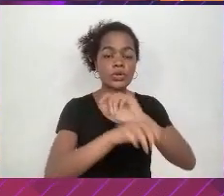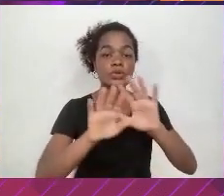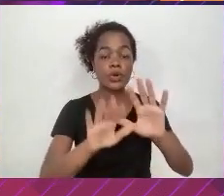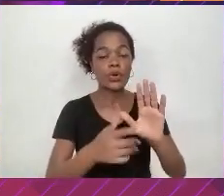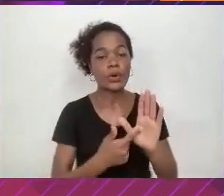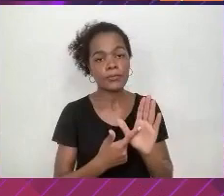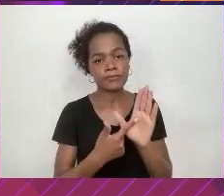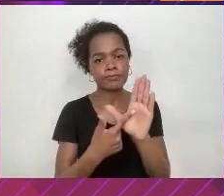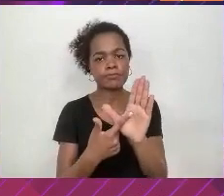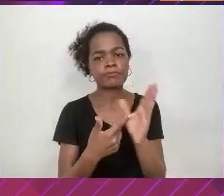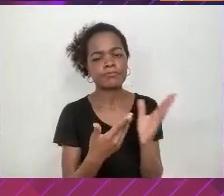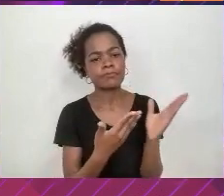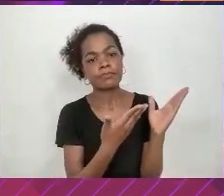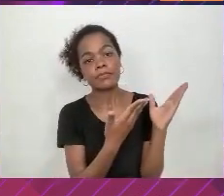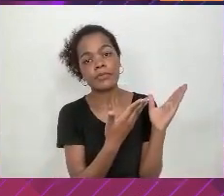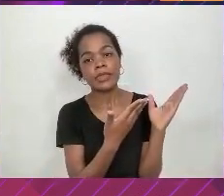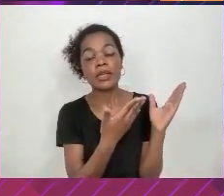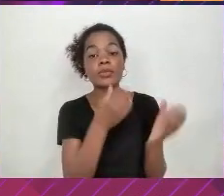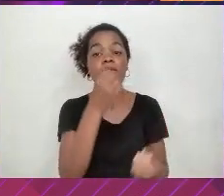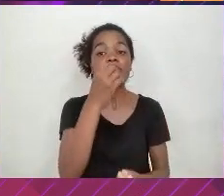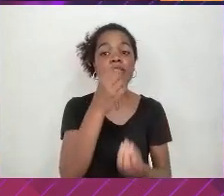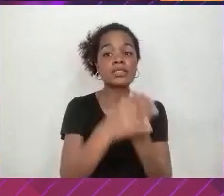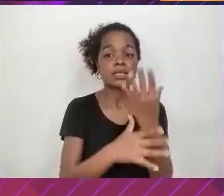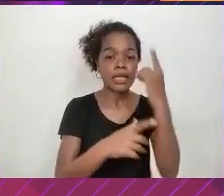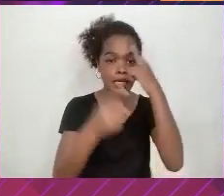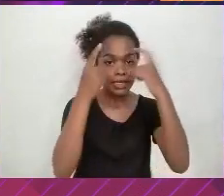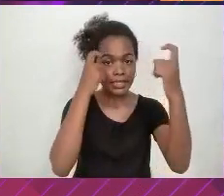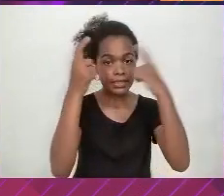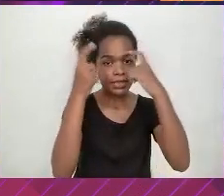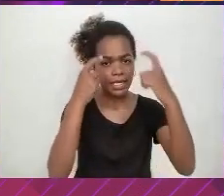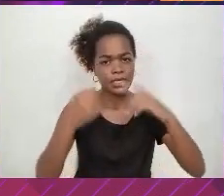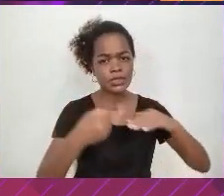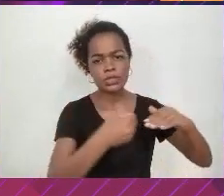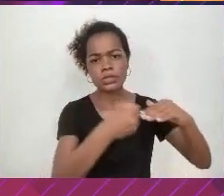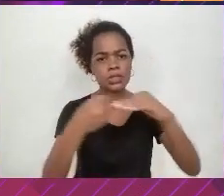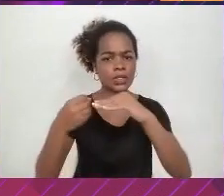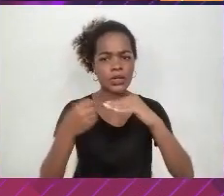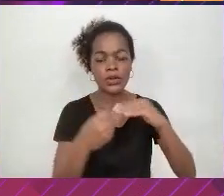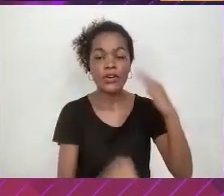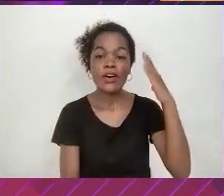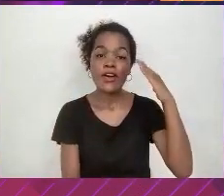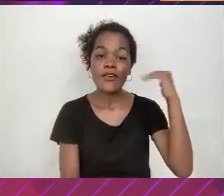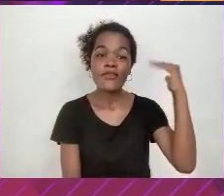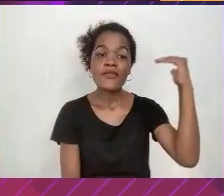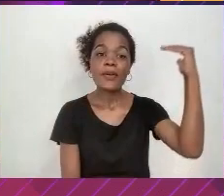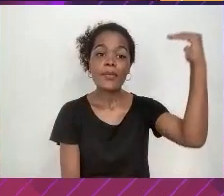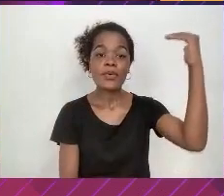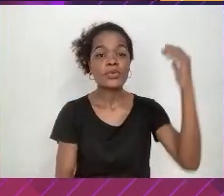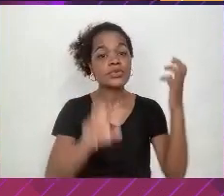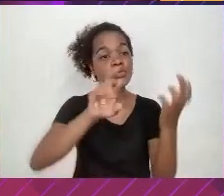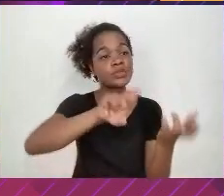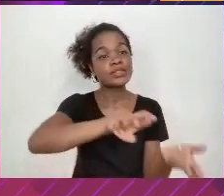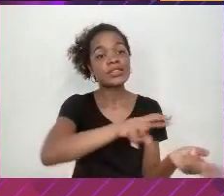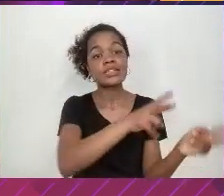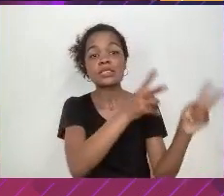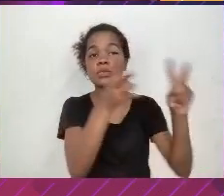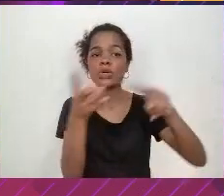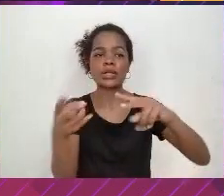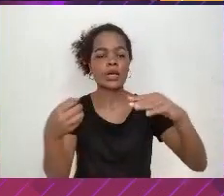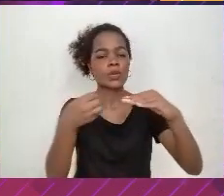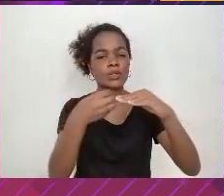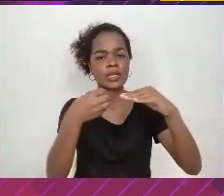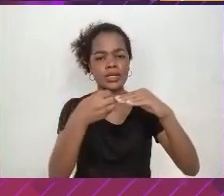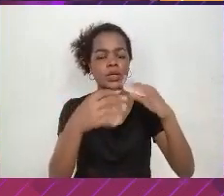aí para a gente montar a nossa ideia dos testes de dados, que é o famoso transporte dos dados. Então, supondo que a gente tem